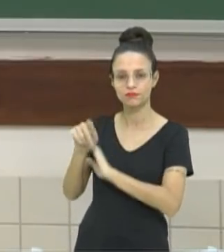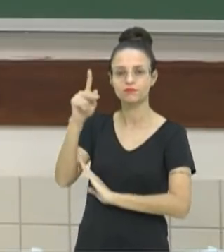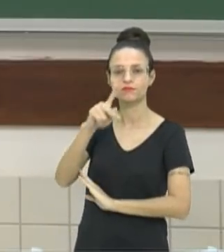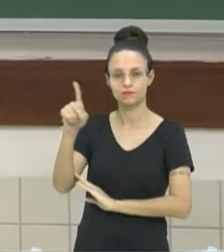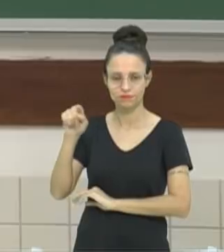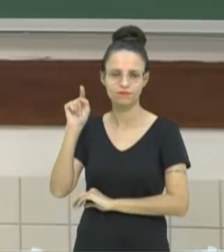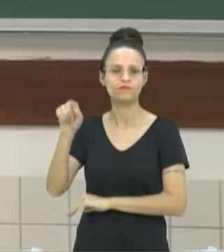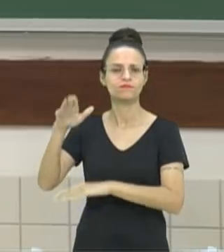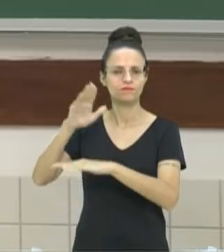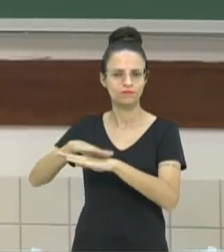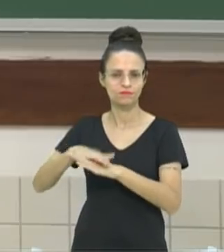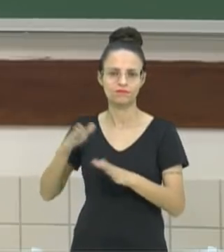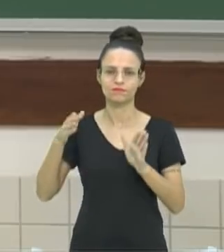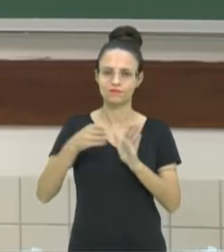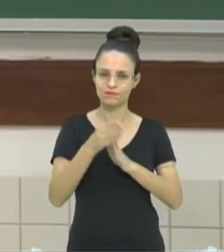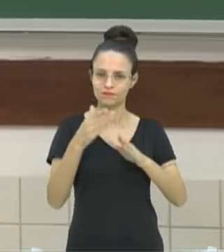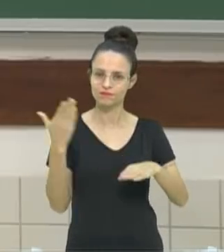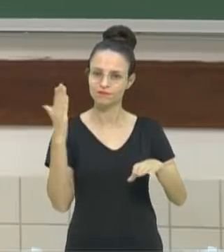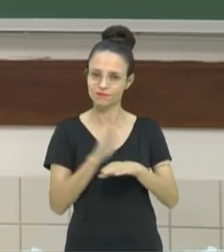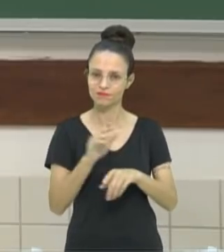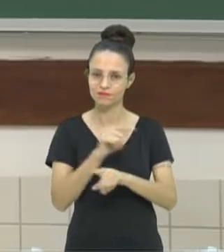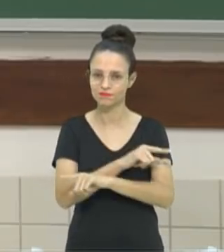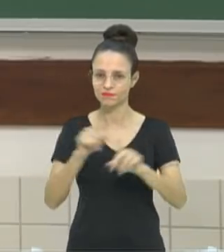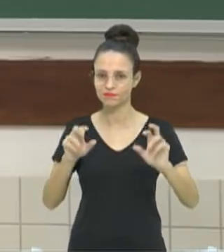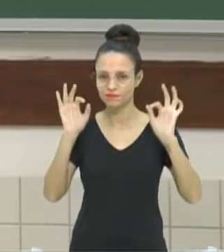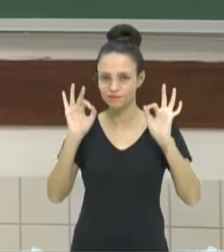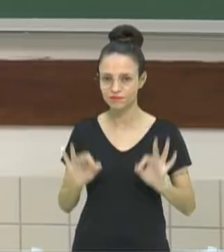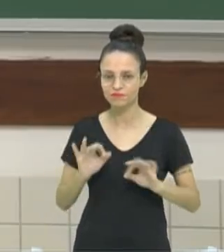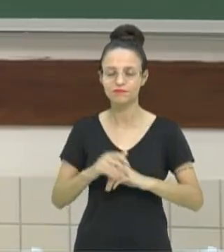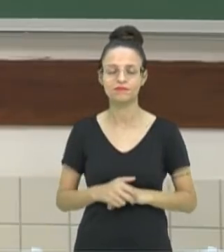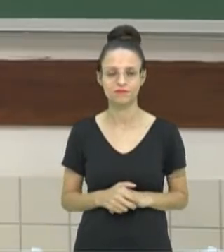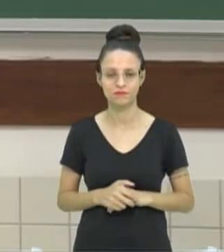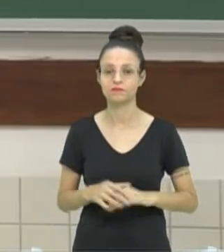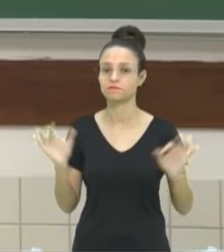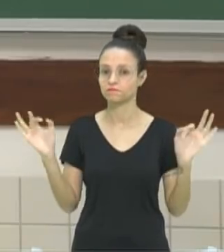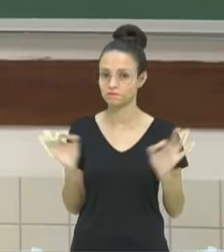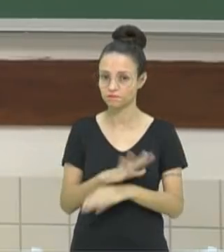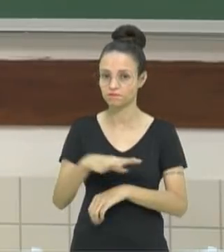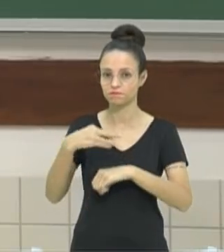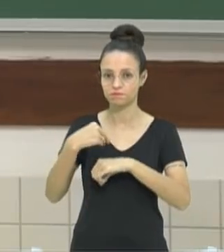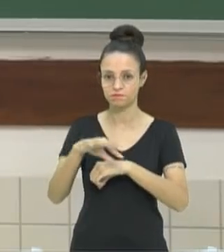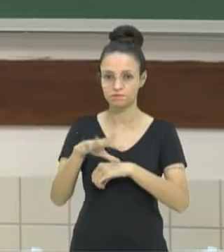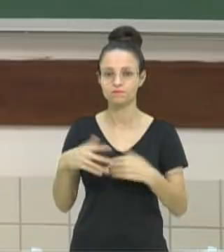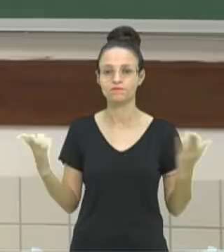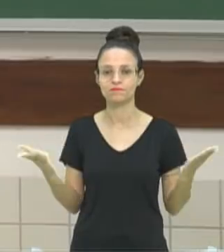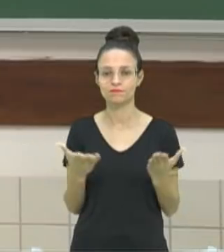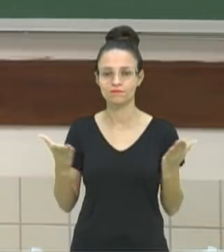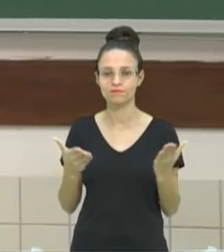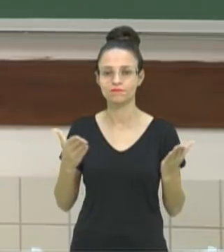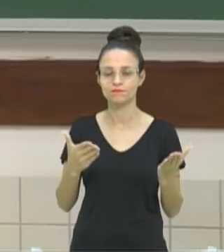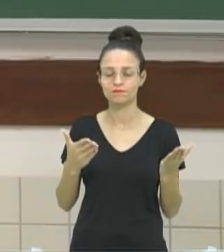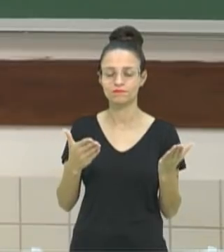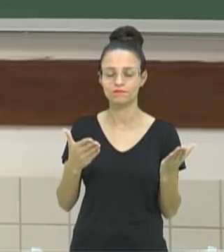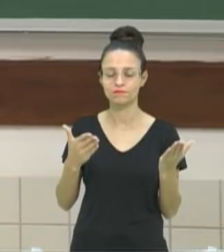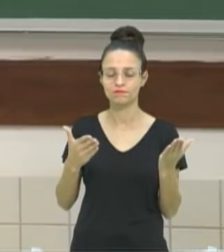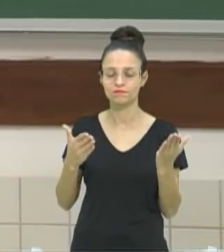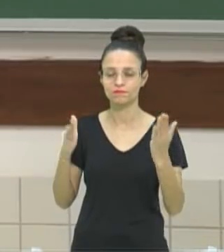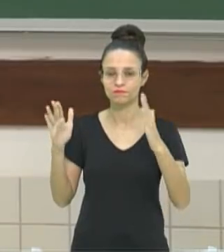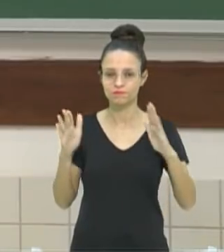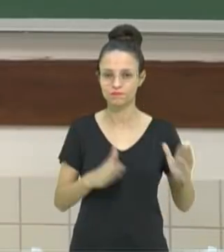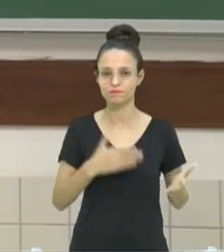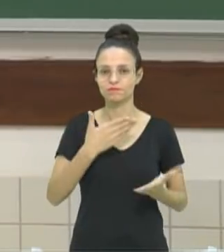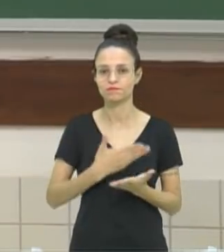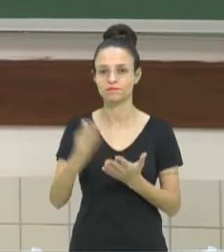que o professor vai orientando e respondendo vocês, certo? Então, dito tudo isso aí, vamos para